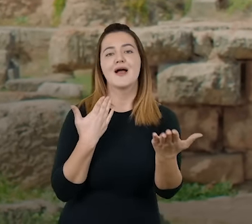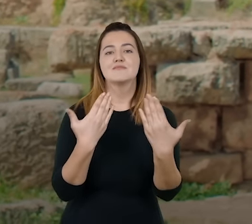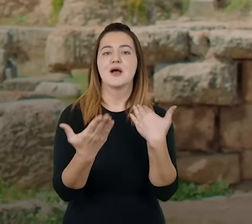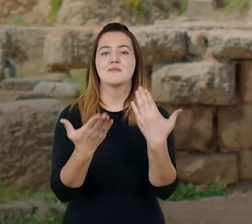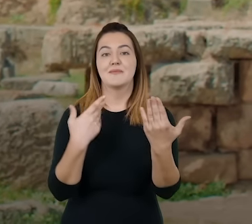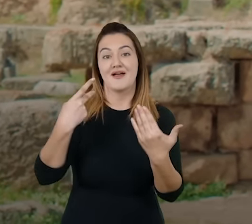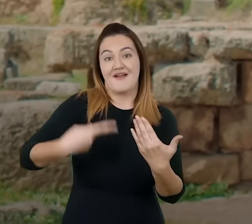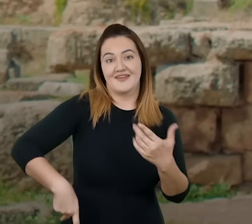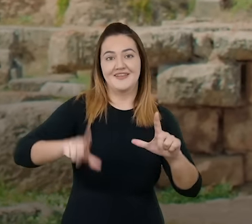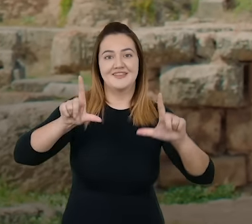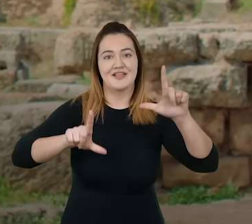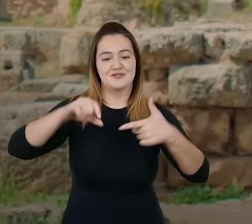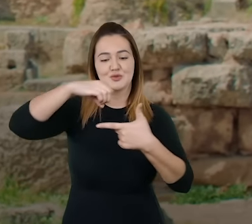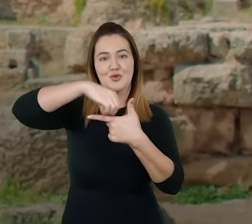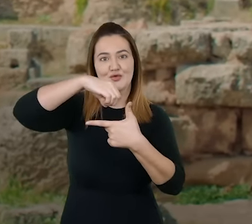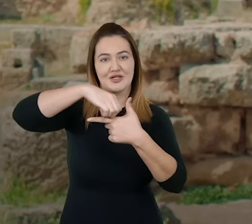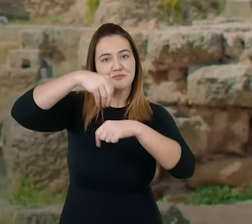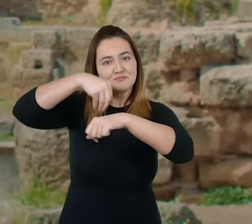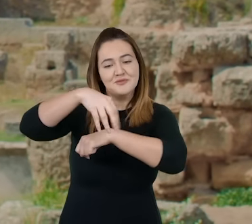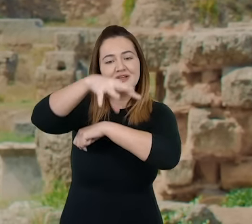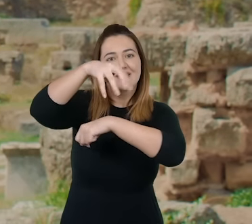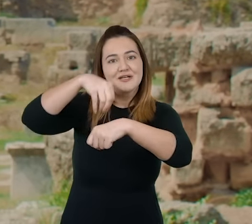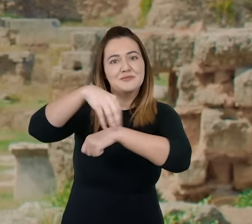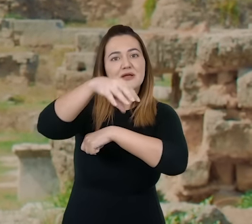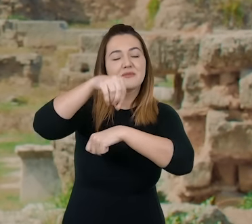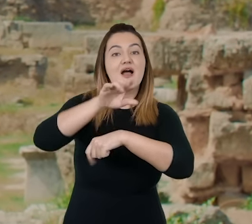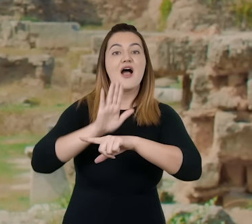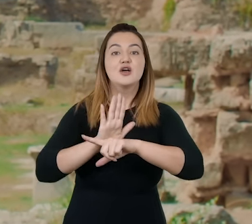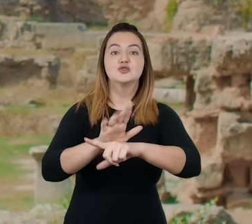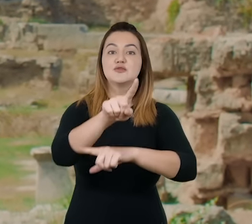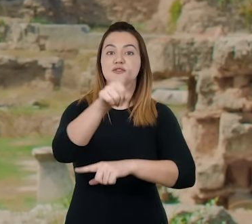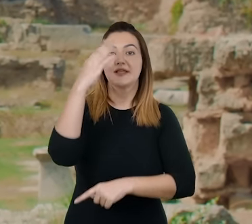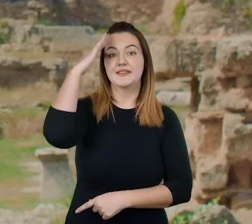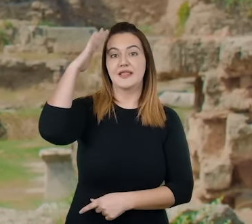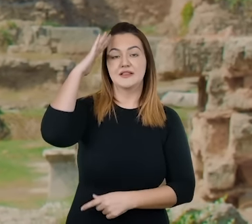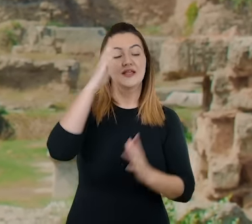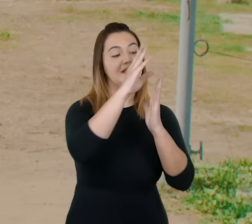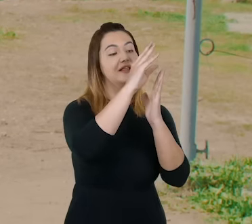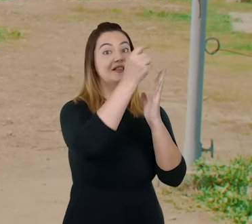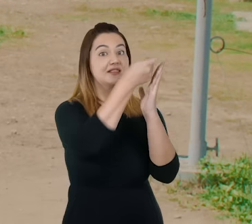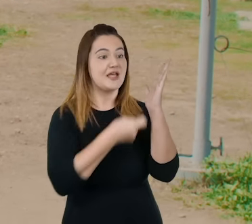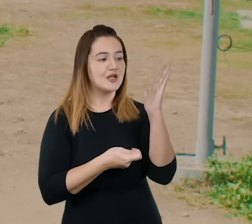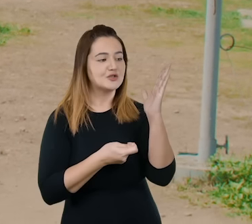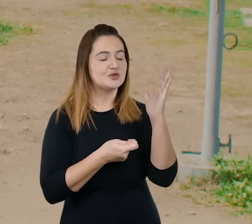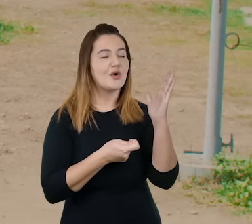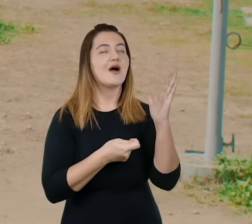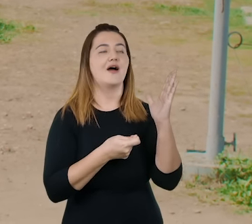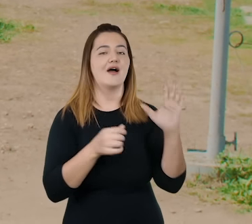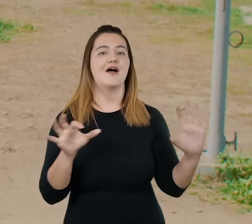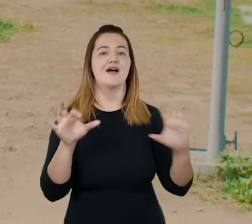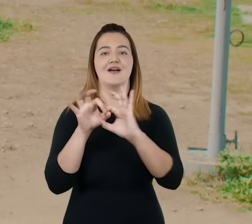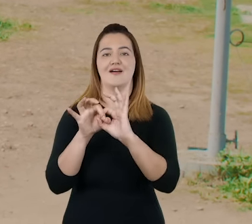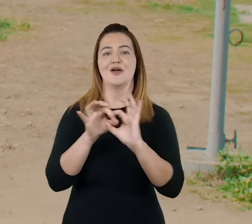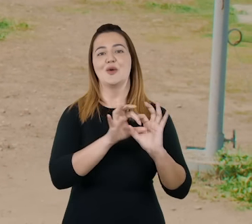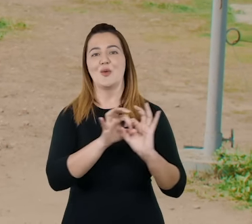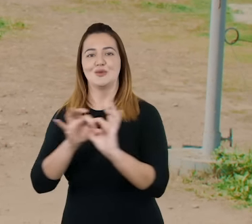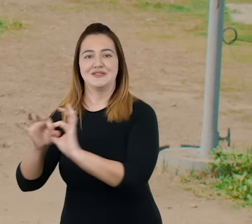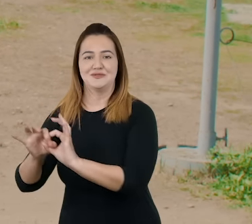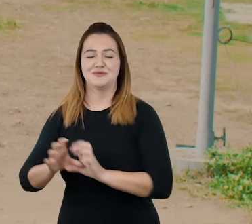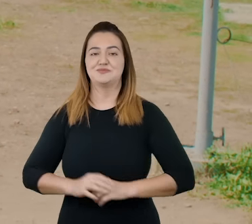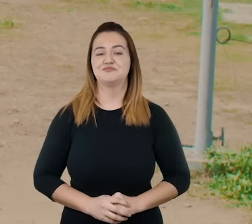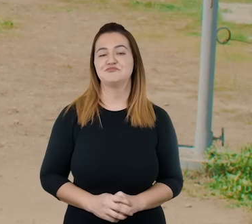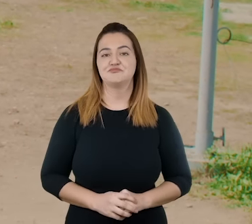na TV Novo Tempo, onde você compreende o texto dentro do seu contexto. No programa anterior, eu terminei mostrando